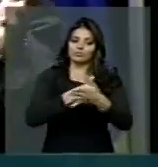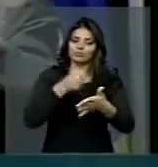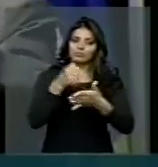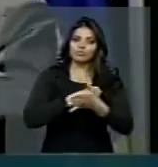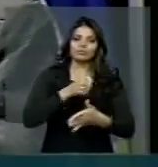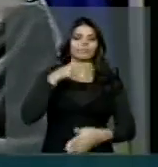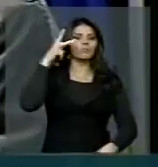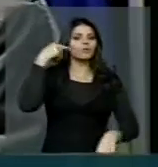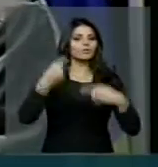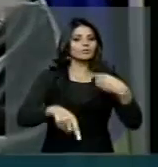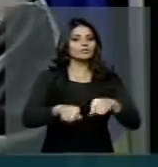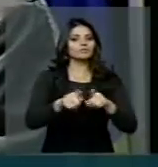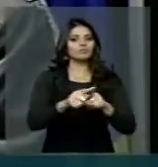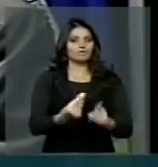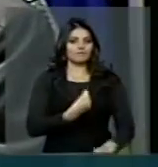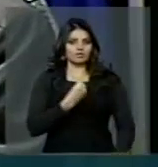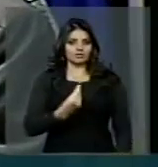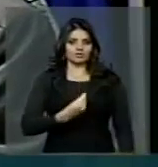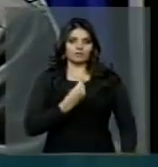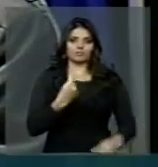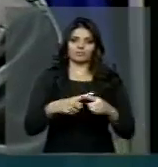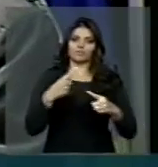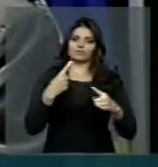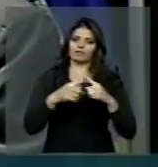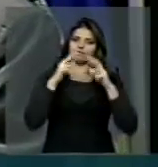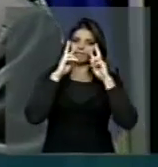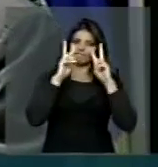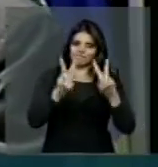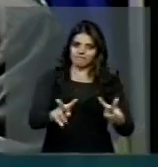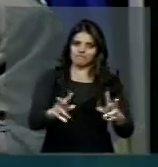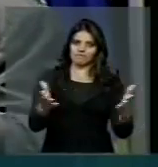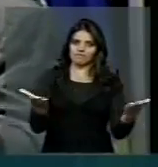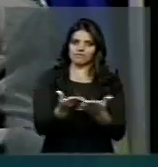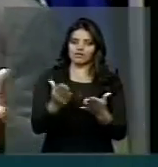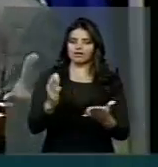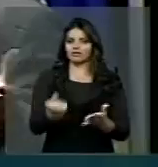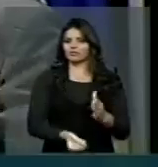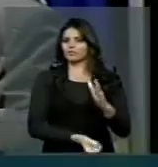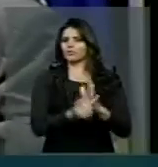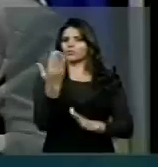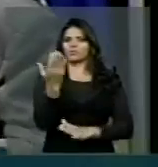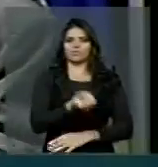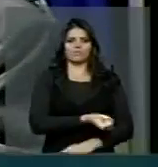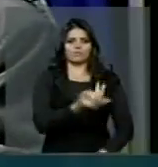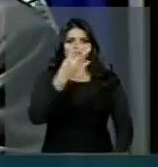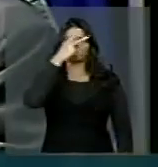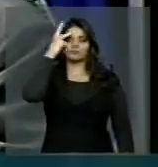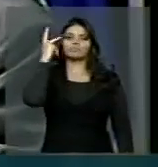porque aqui, vendo inúmeras pessoas que